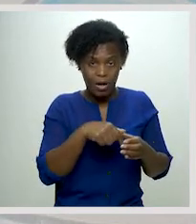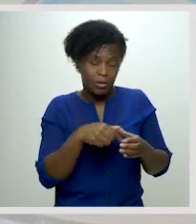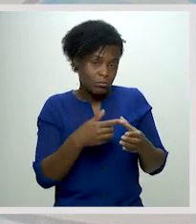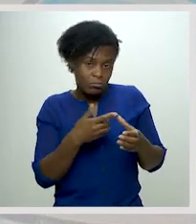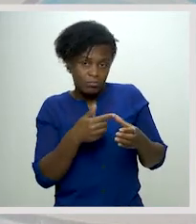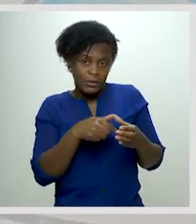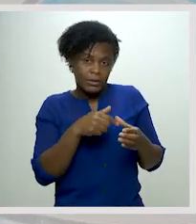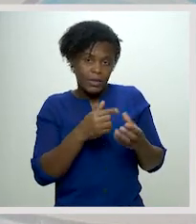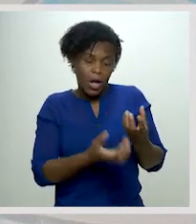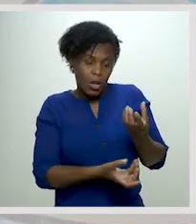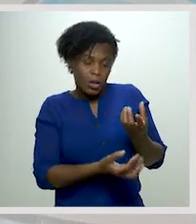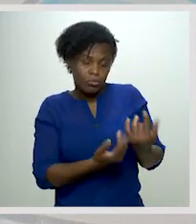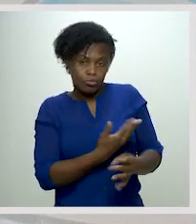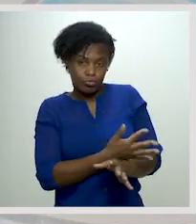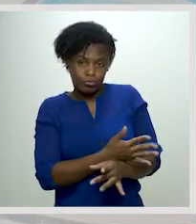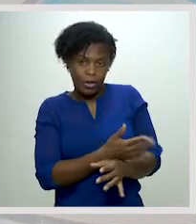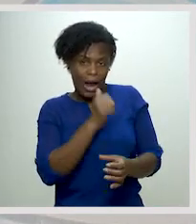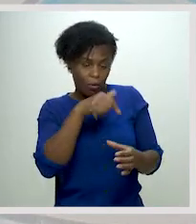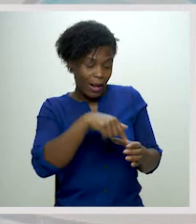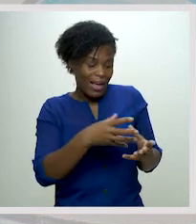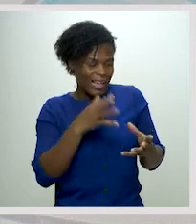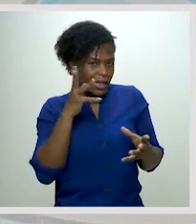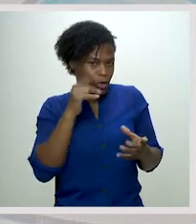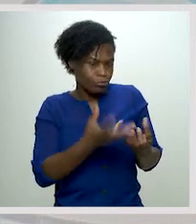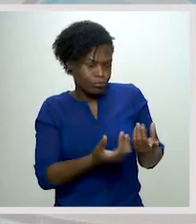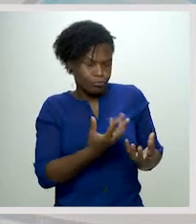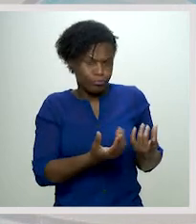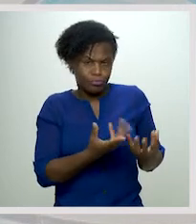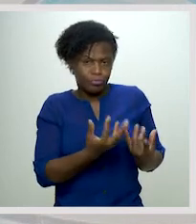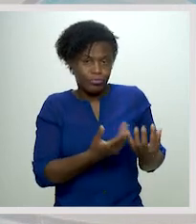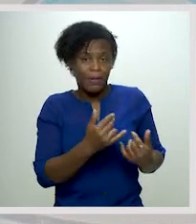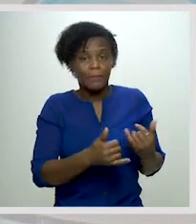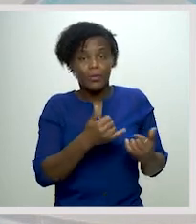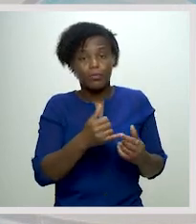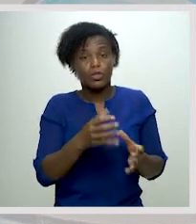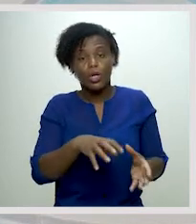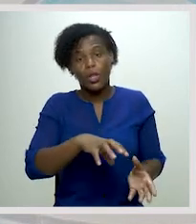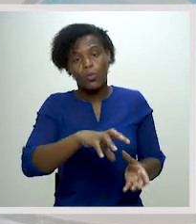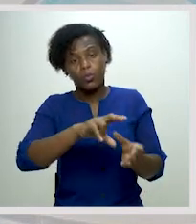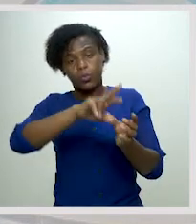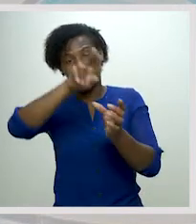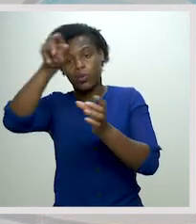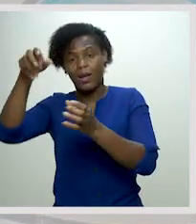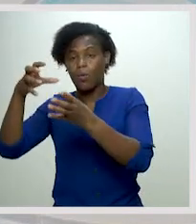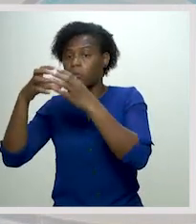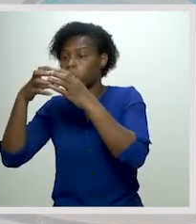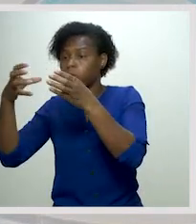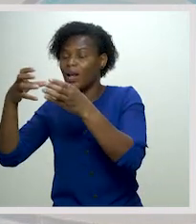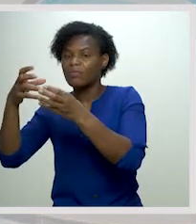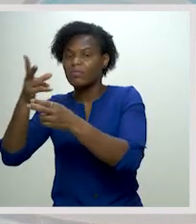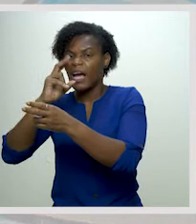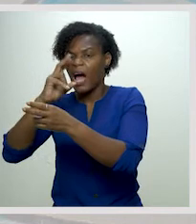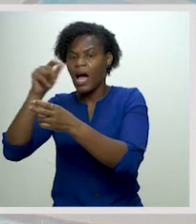água sobre o lume, essa água estava em estado de ebulição. No segundo balão colocou